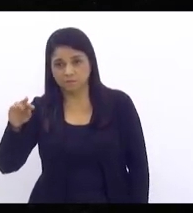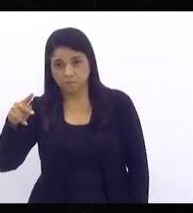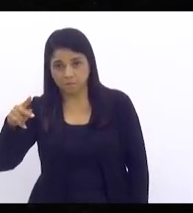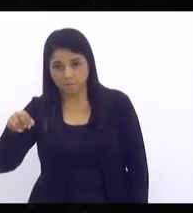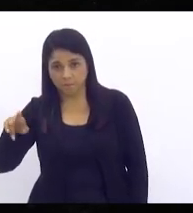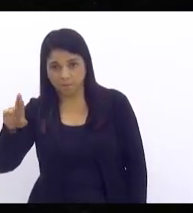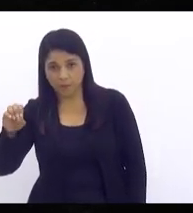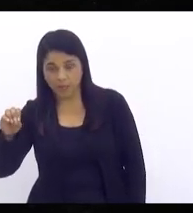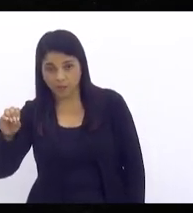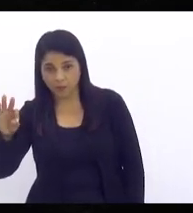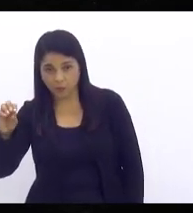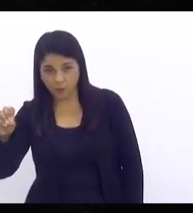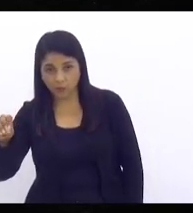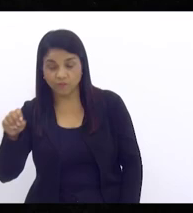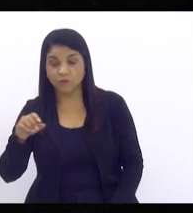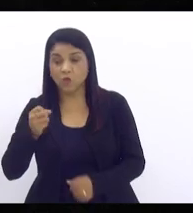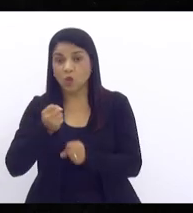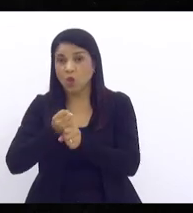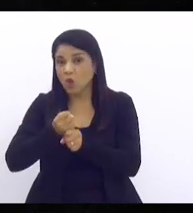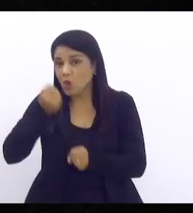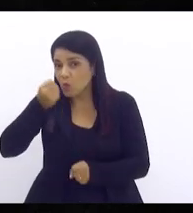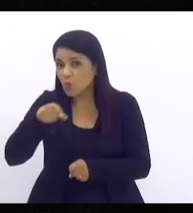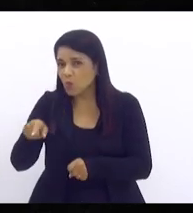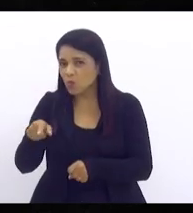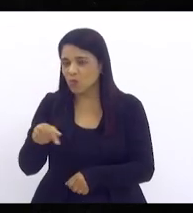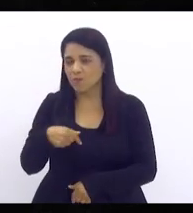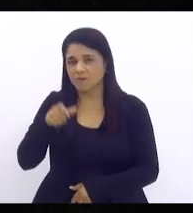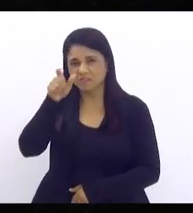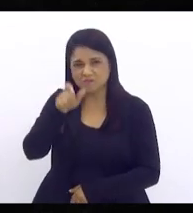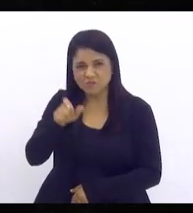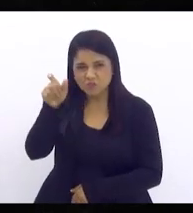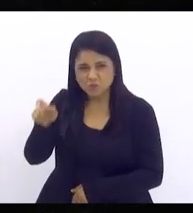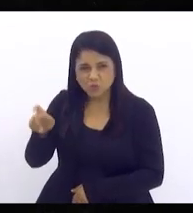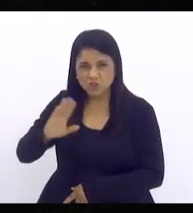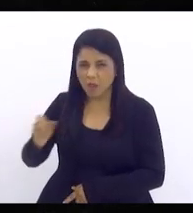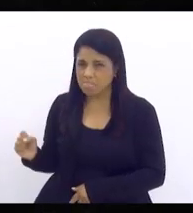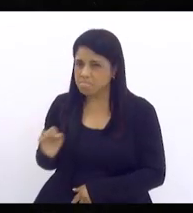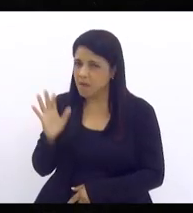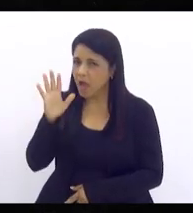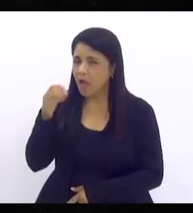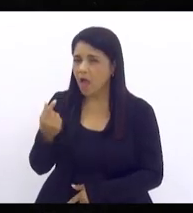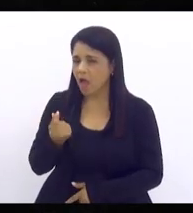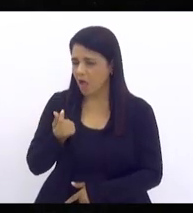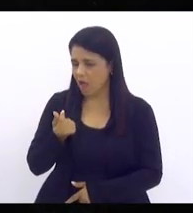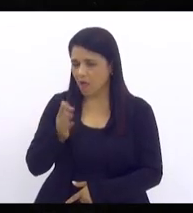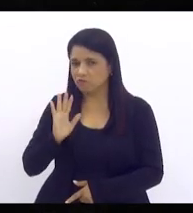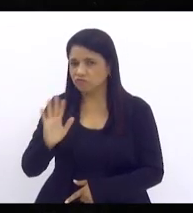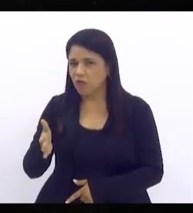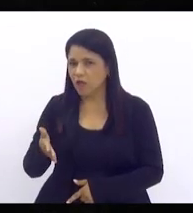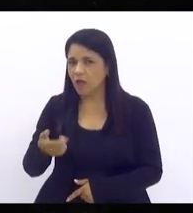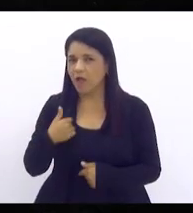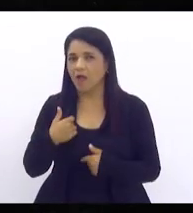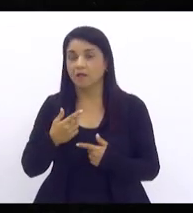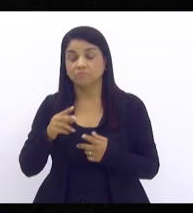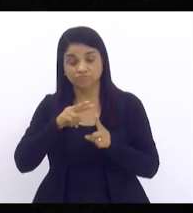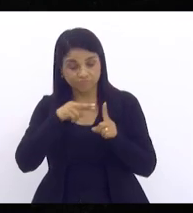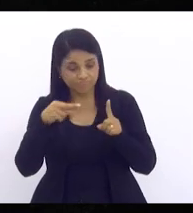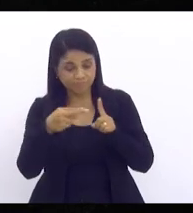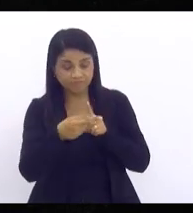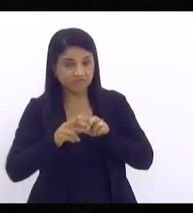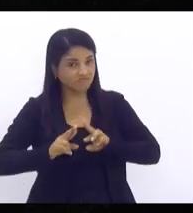função de dar lucro para os bilionários. Nós temos uma outra perspectiva. A nossa